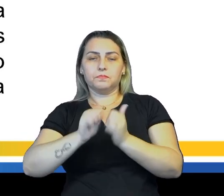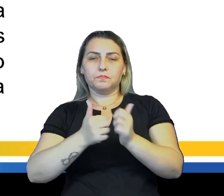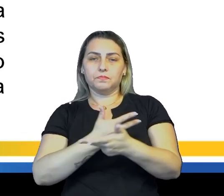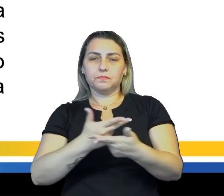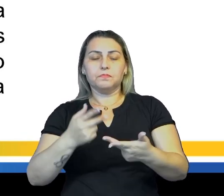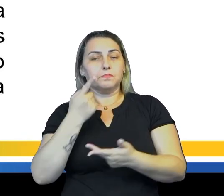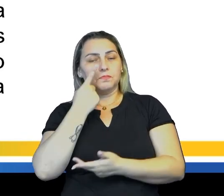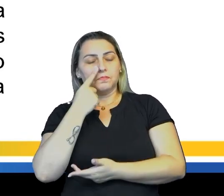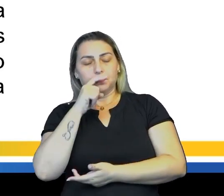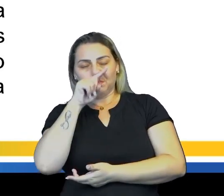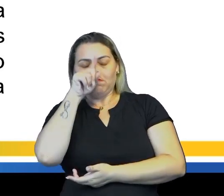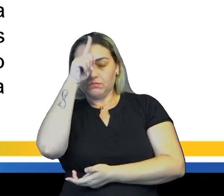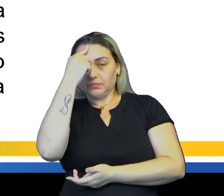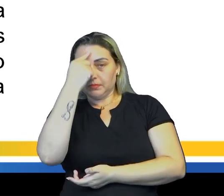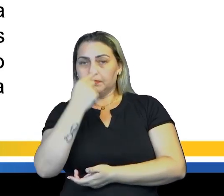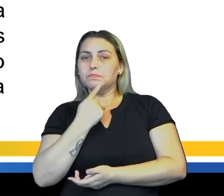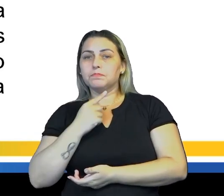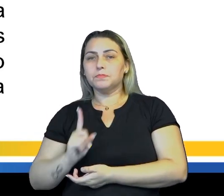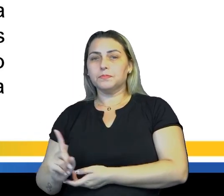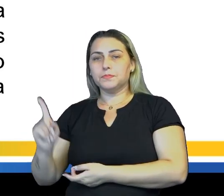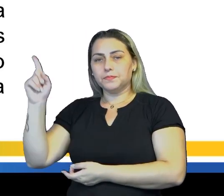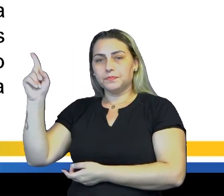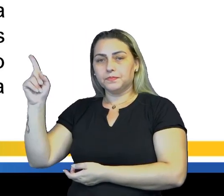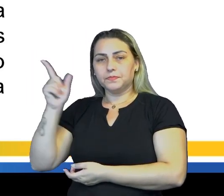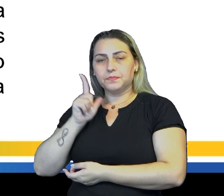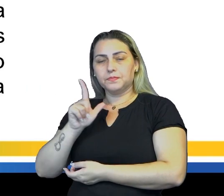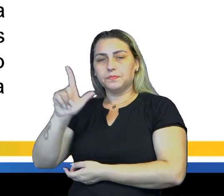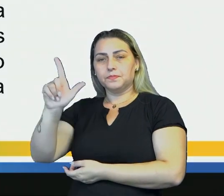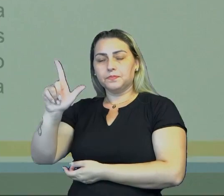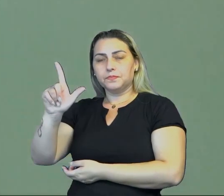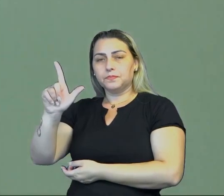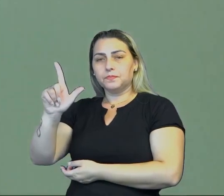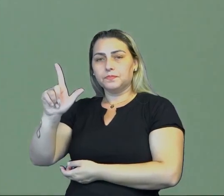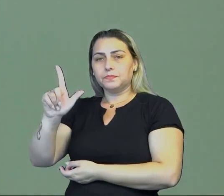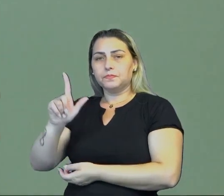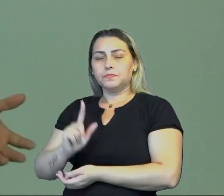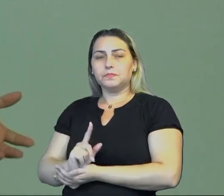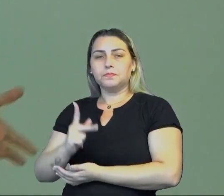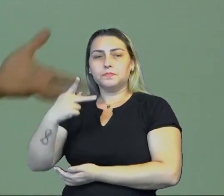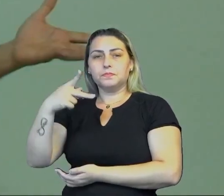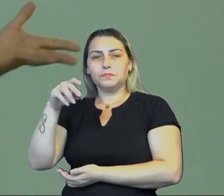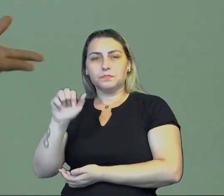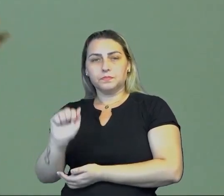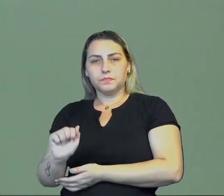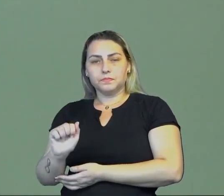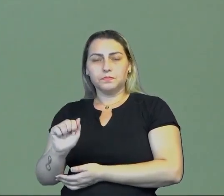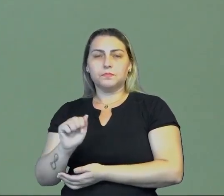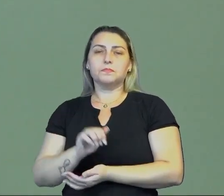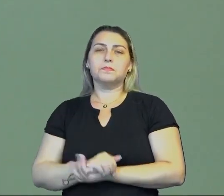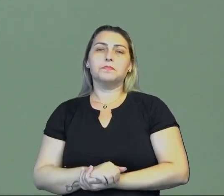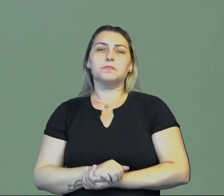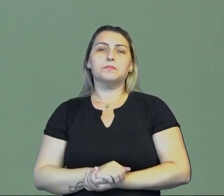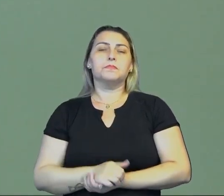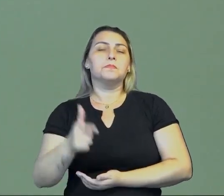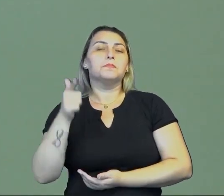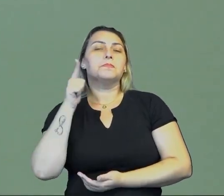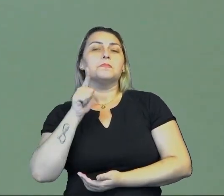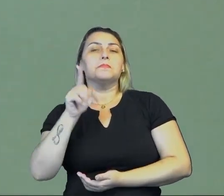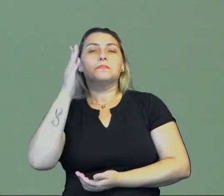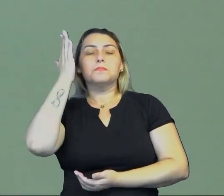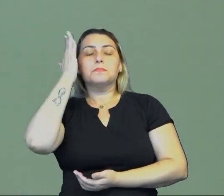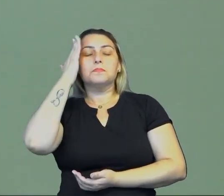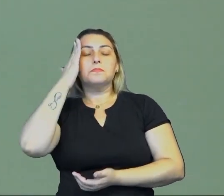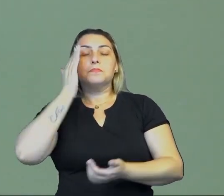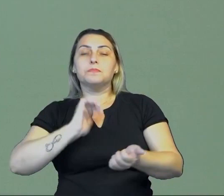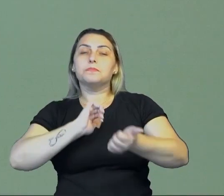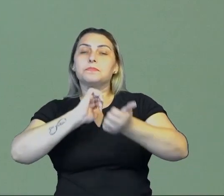observem a imagem do Campeão aí do nosso querido pa e enfim aqui a gente consegue compreender